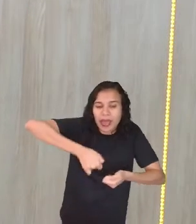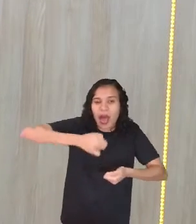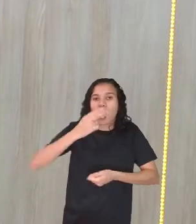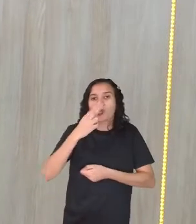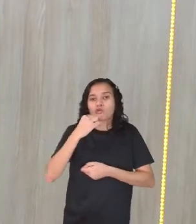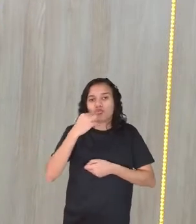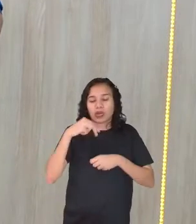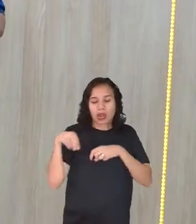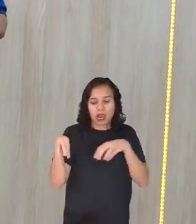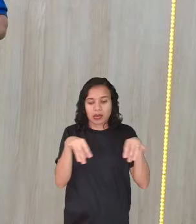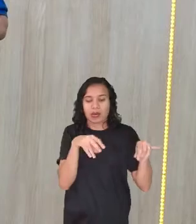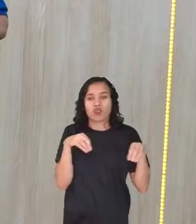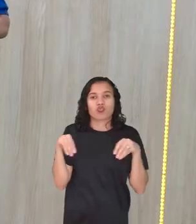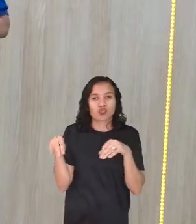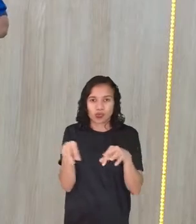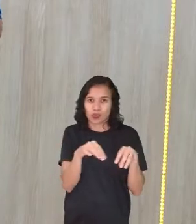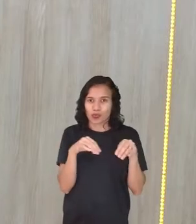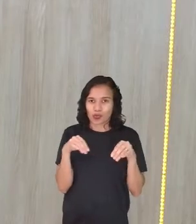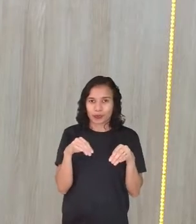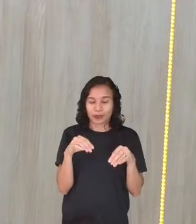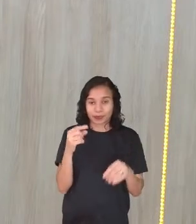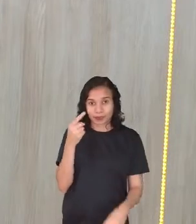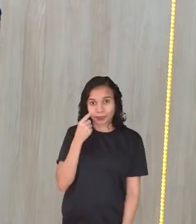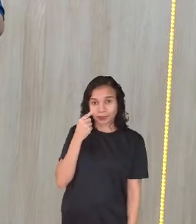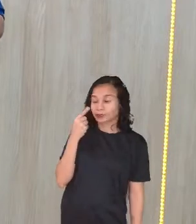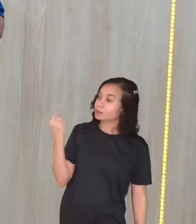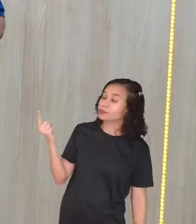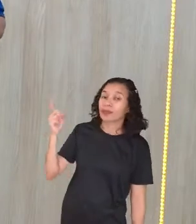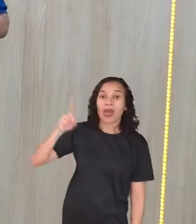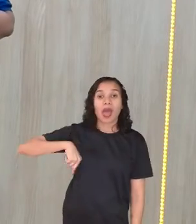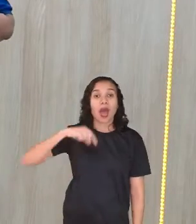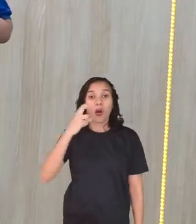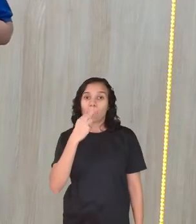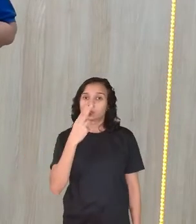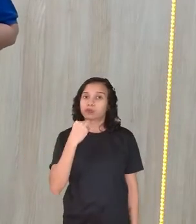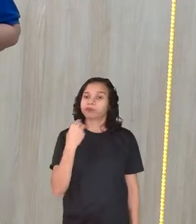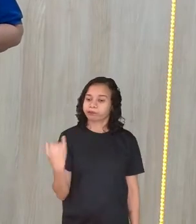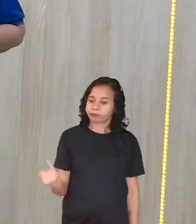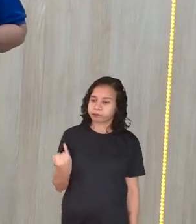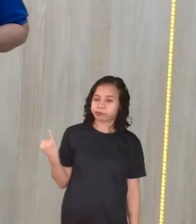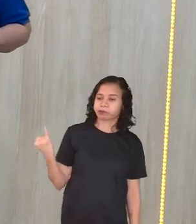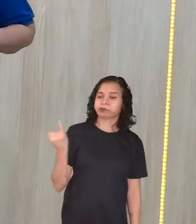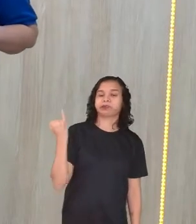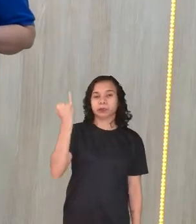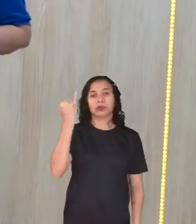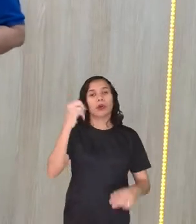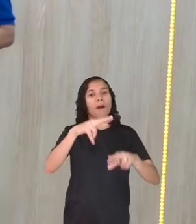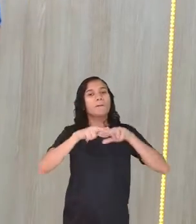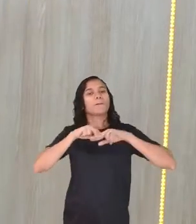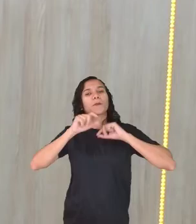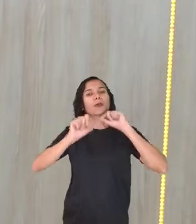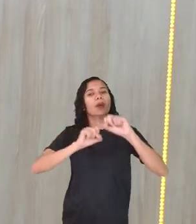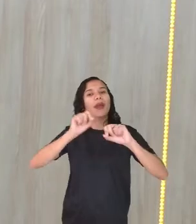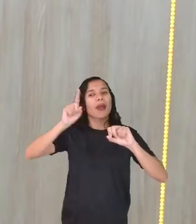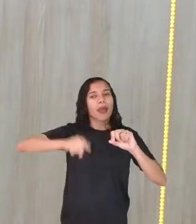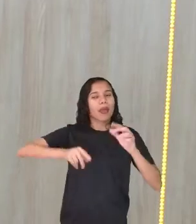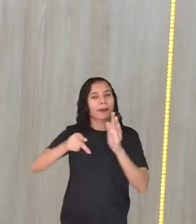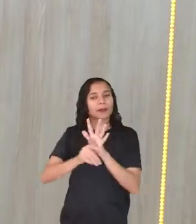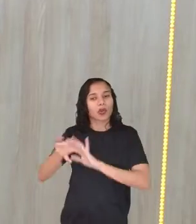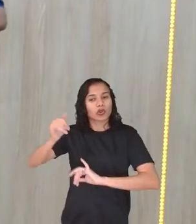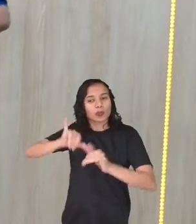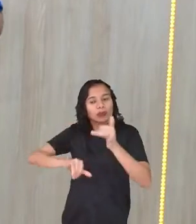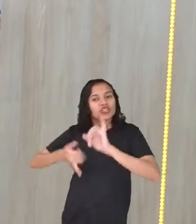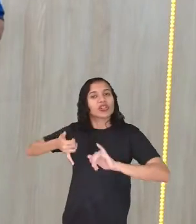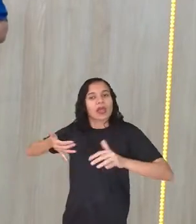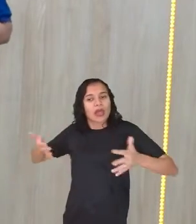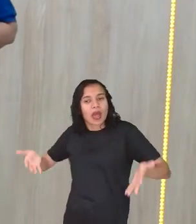solo nutrientes, né? E vejam, esses nutrientes são importantíssimos, porque são essas substâncias que